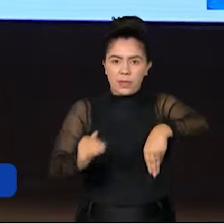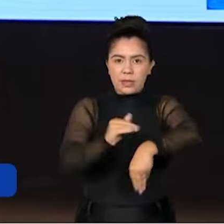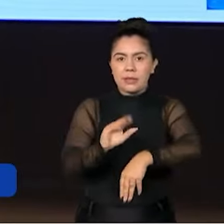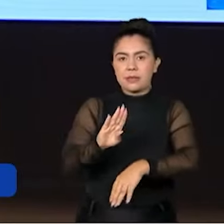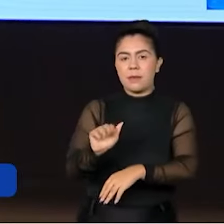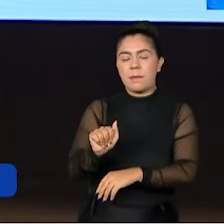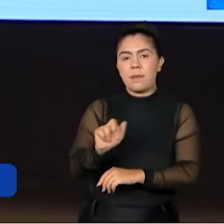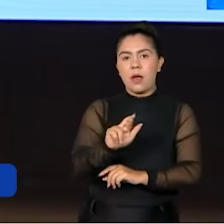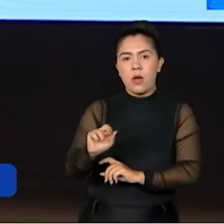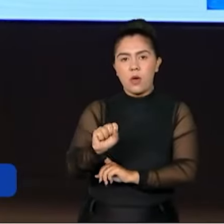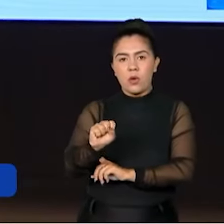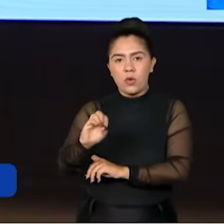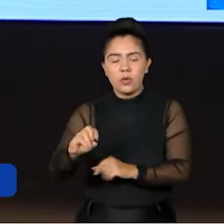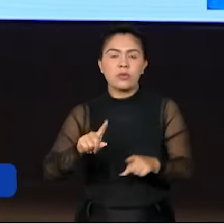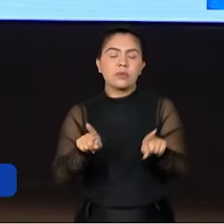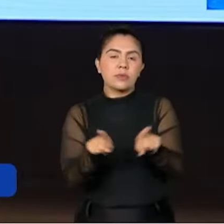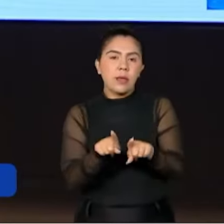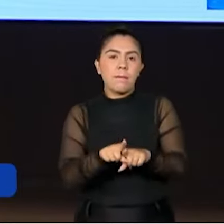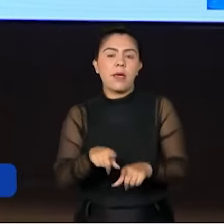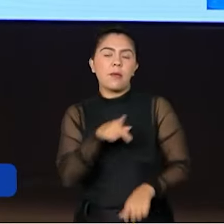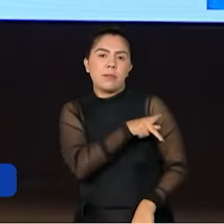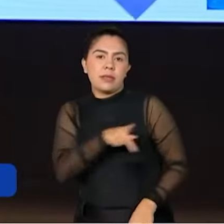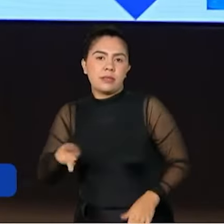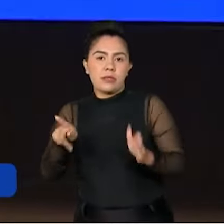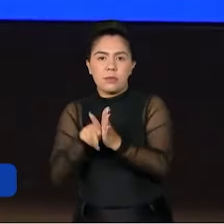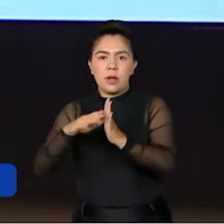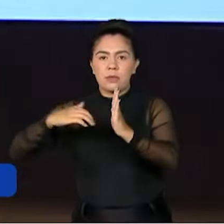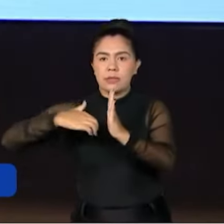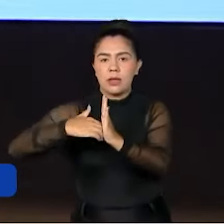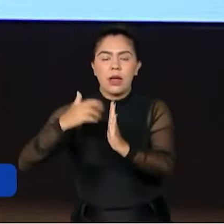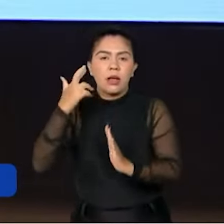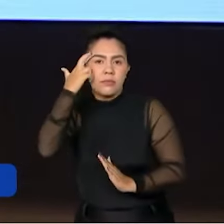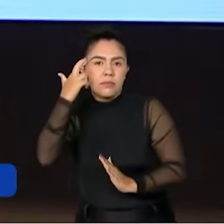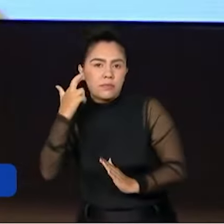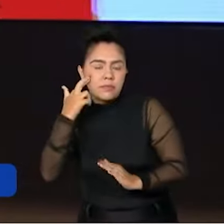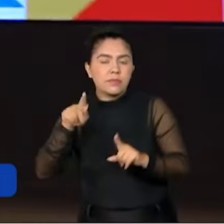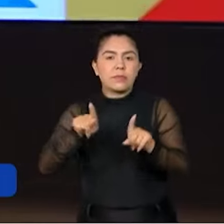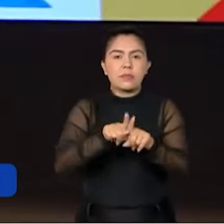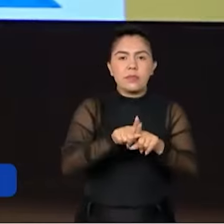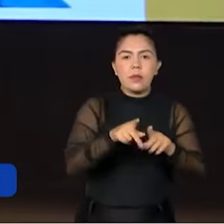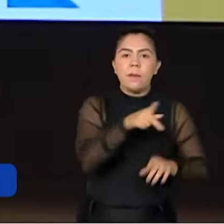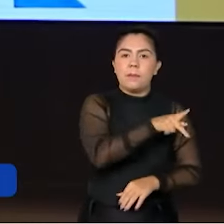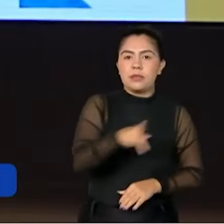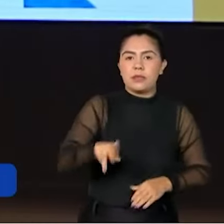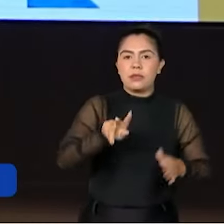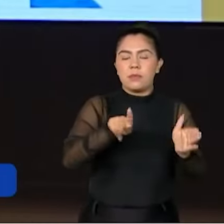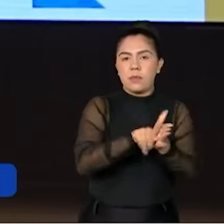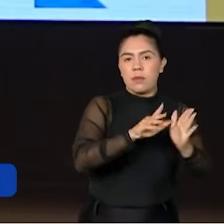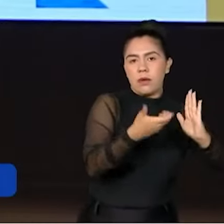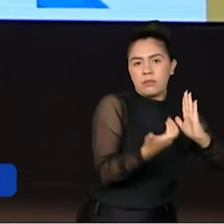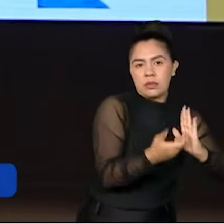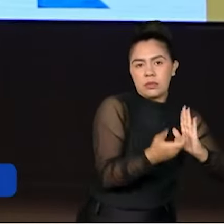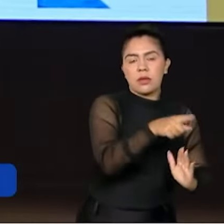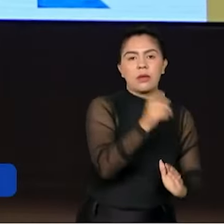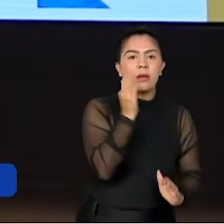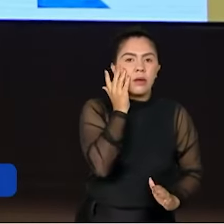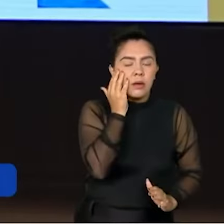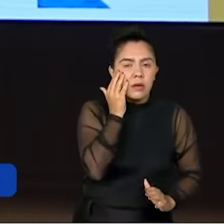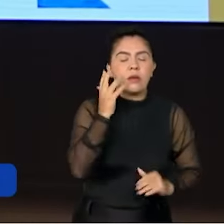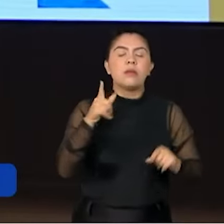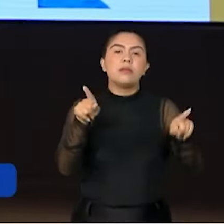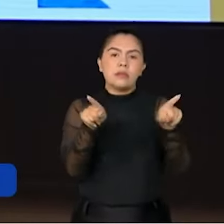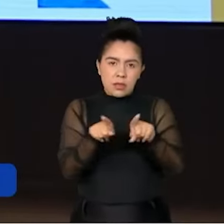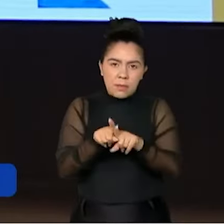o presidente Lira, o presidente Pacheco, o presidente Lula, mas também houve o convite para o Ministério